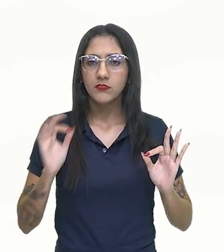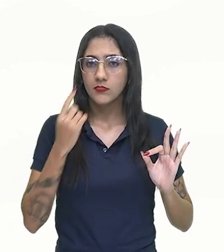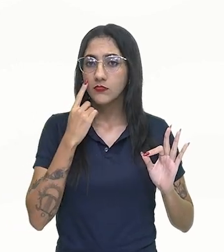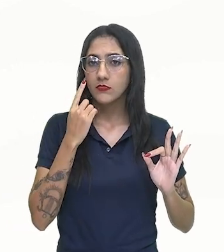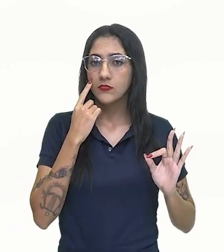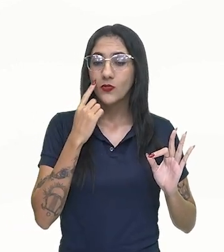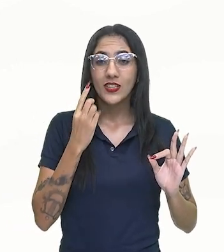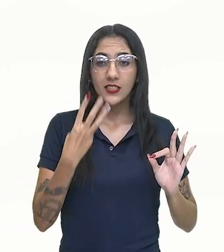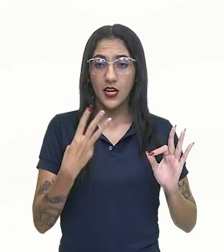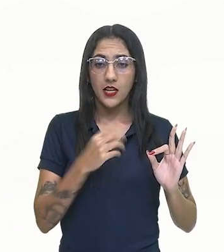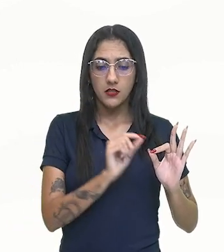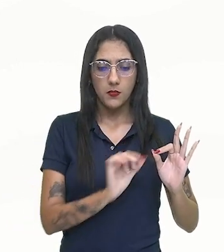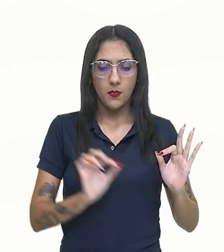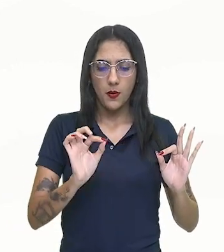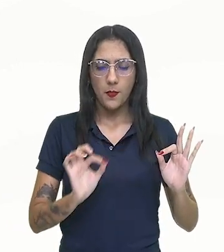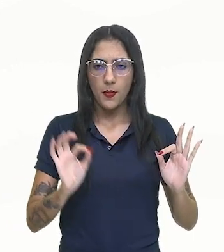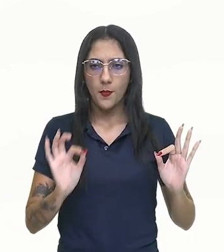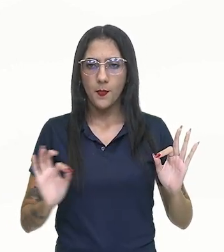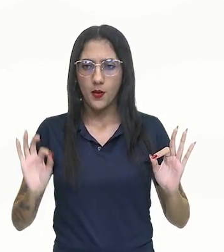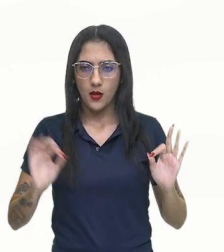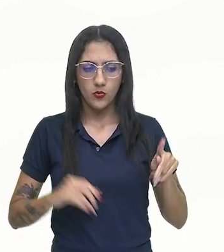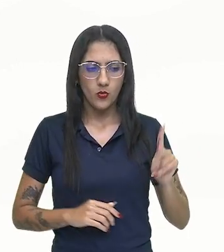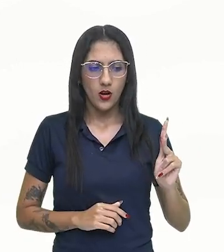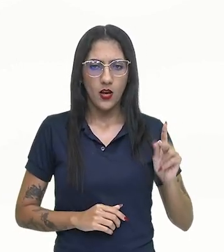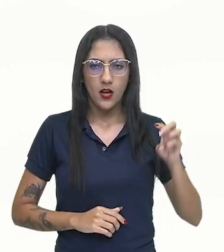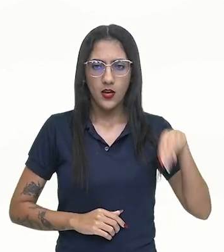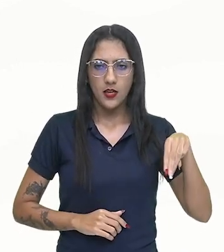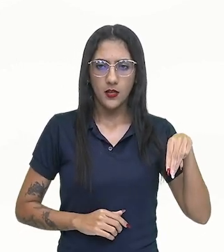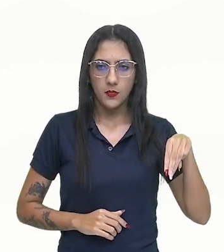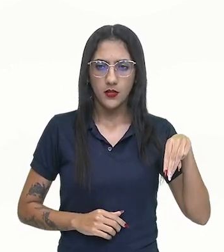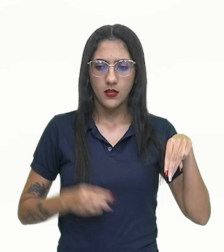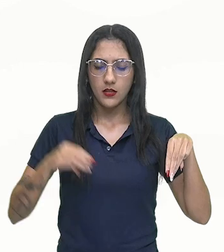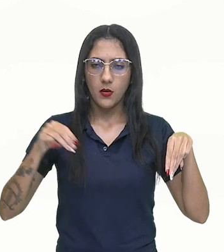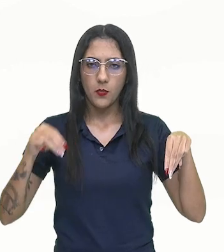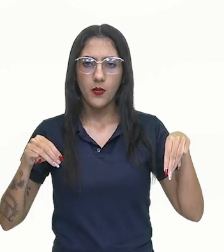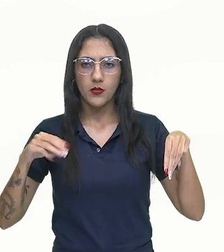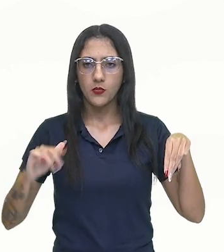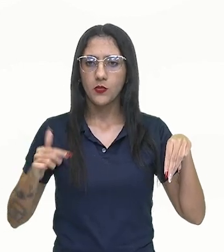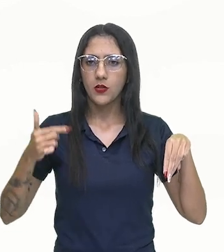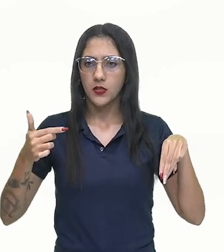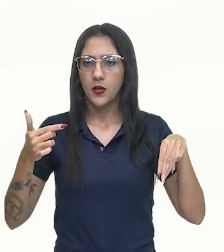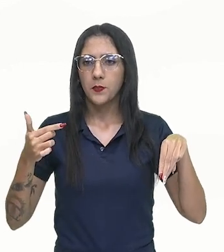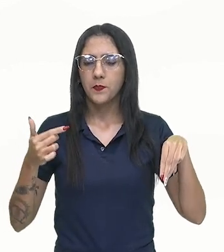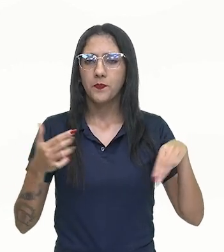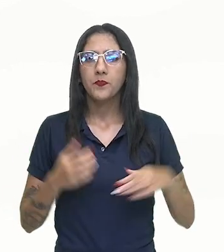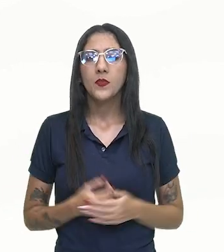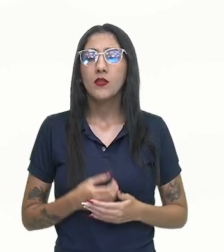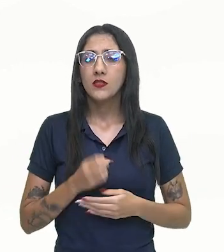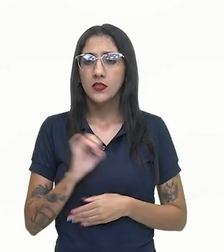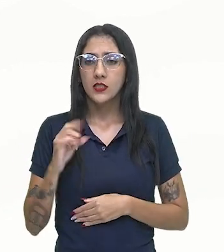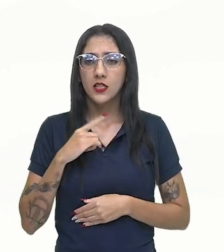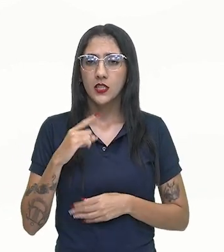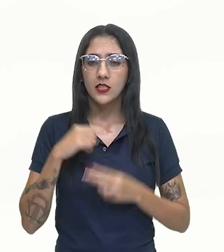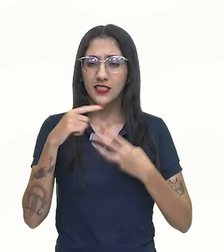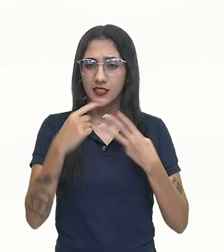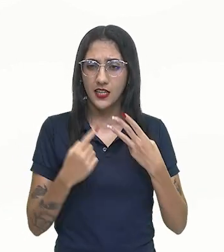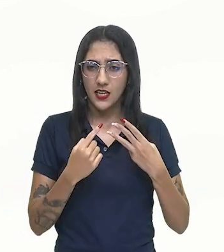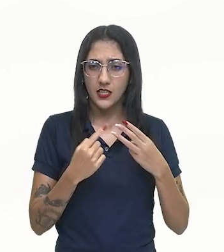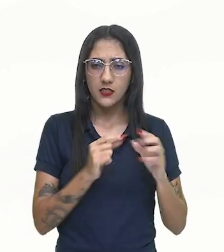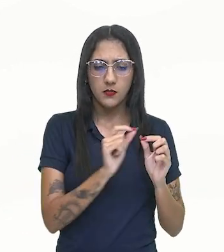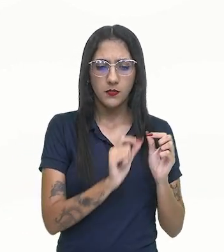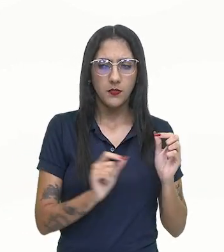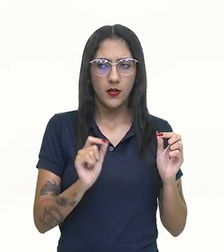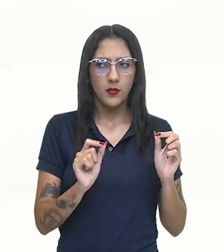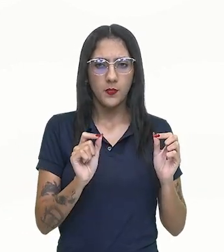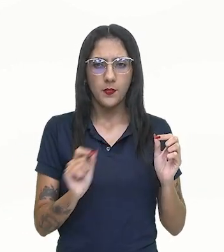3 vezes, tá? E cada vez que ele vai, que ele muda, né, uma unidade,